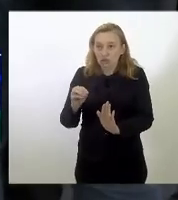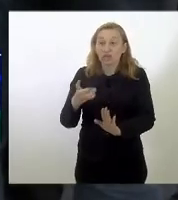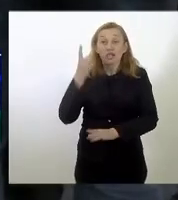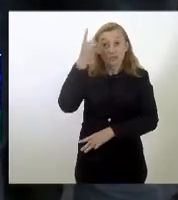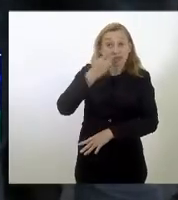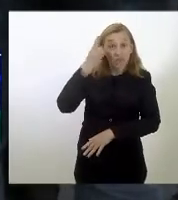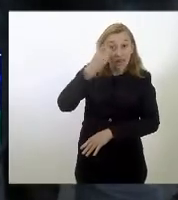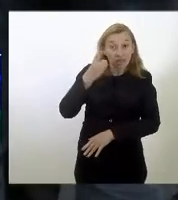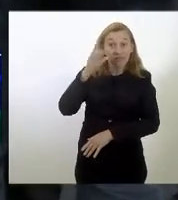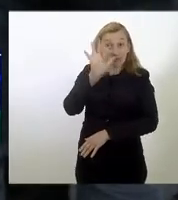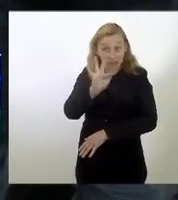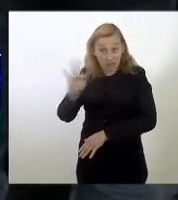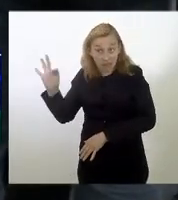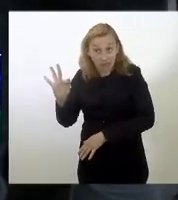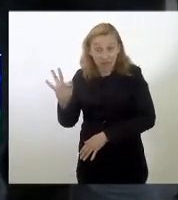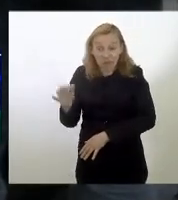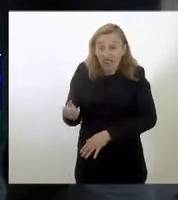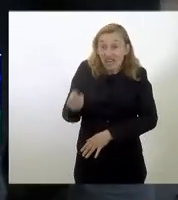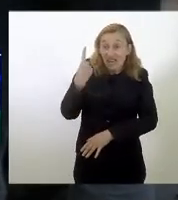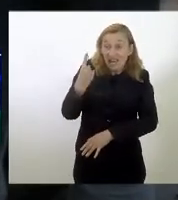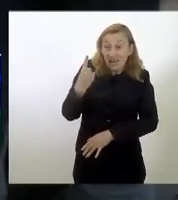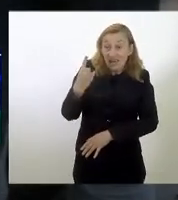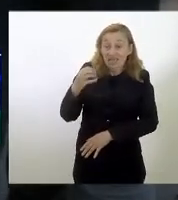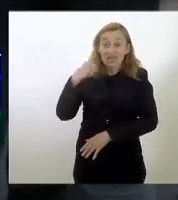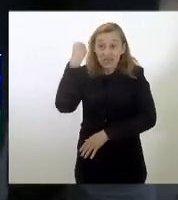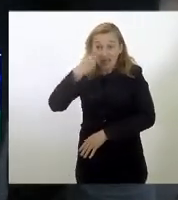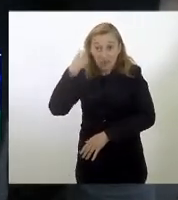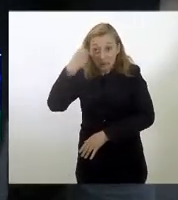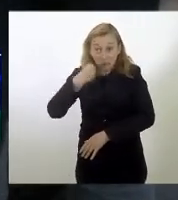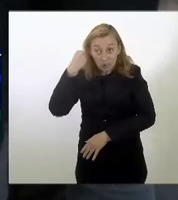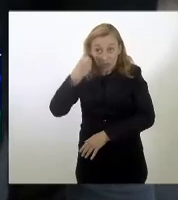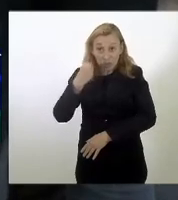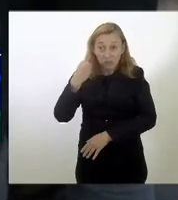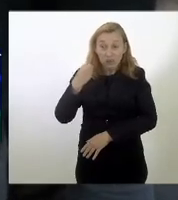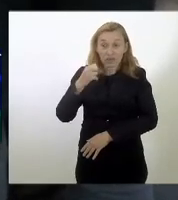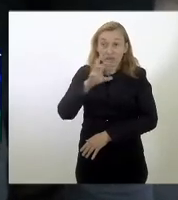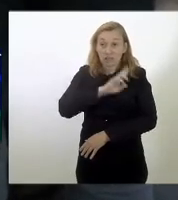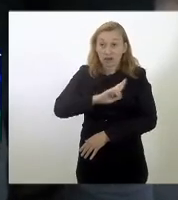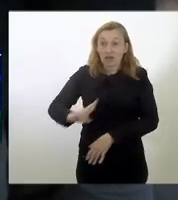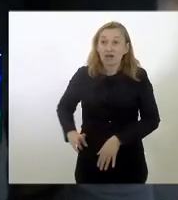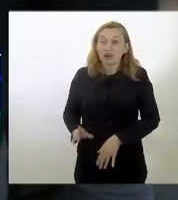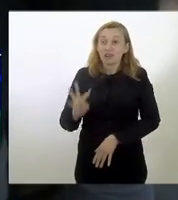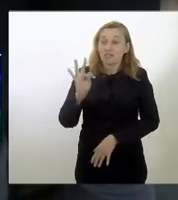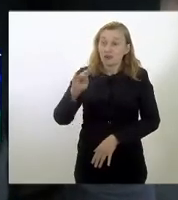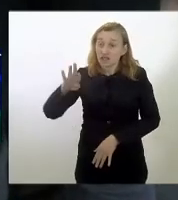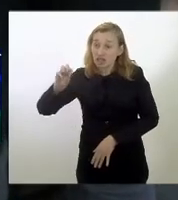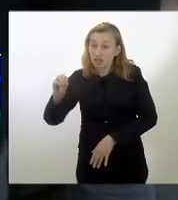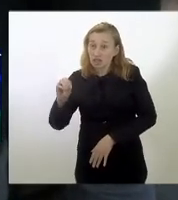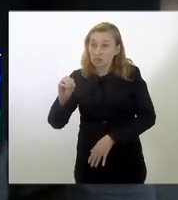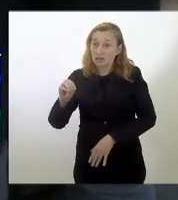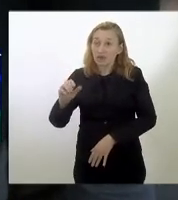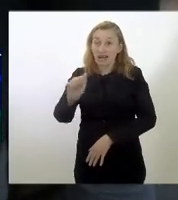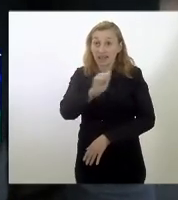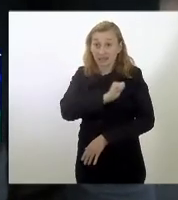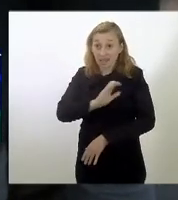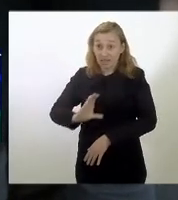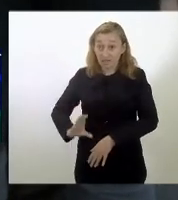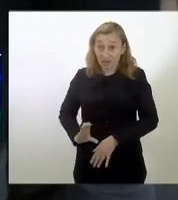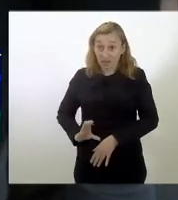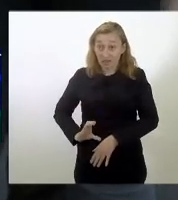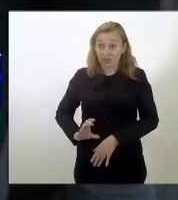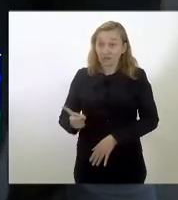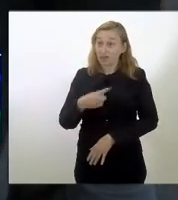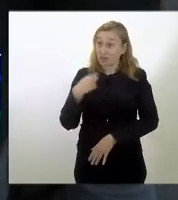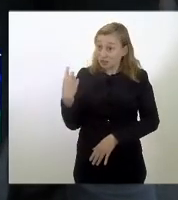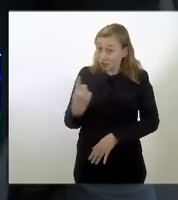federal, ex-senador da República, Francisco Dornelles, será André Siciliano. E nós